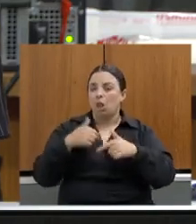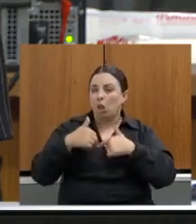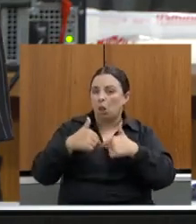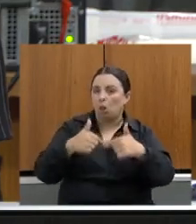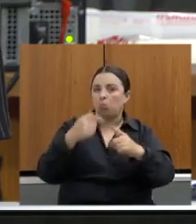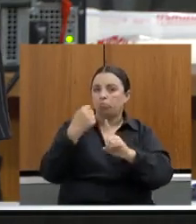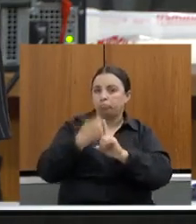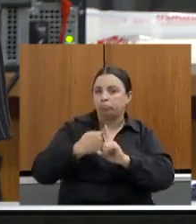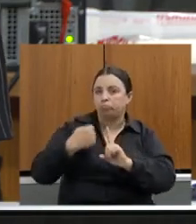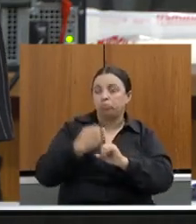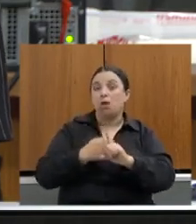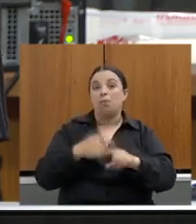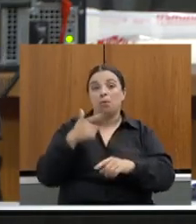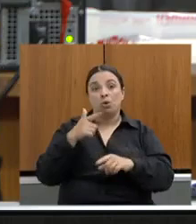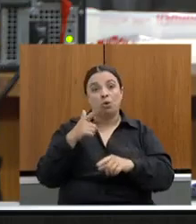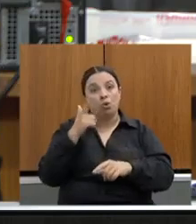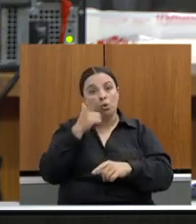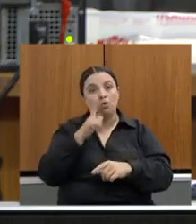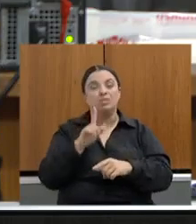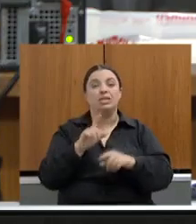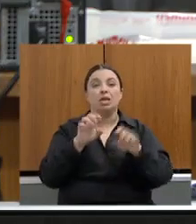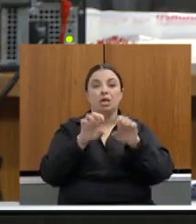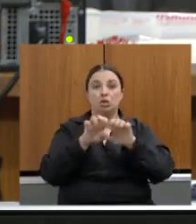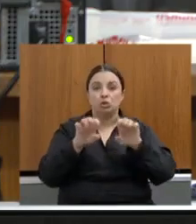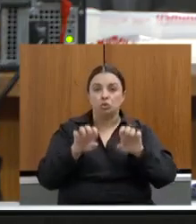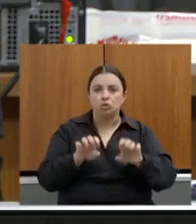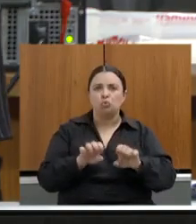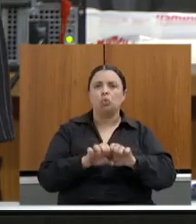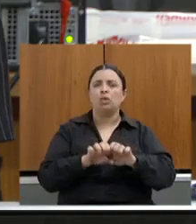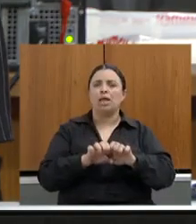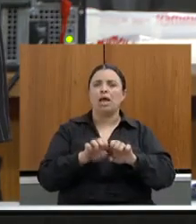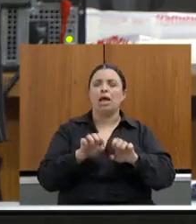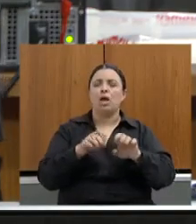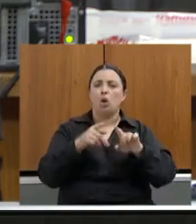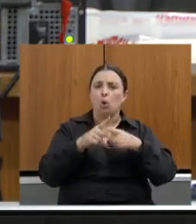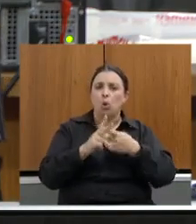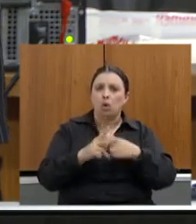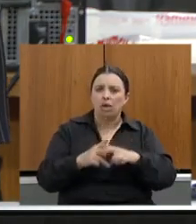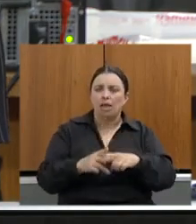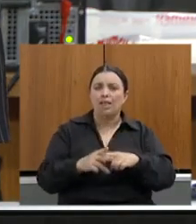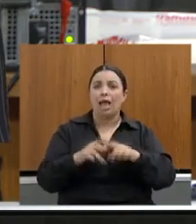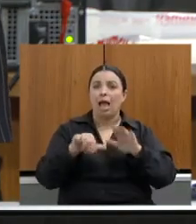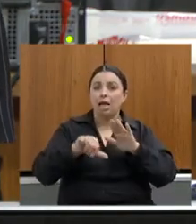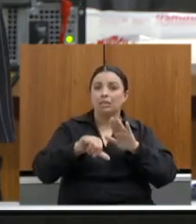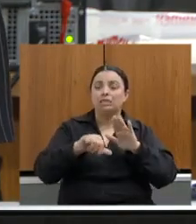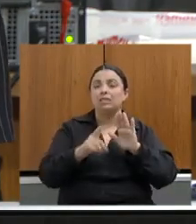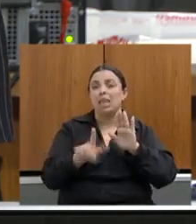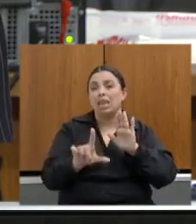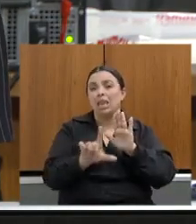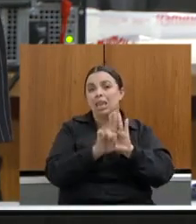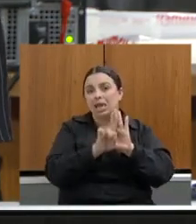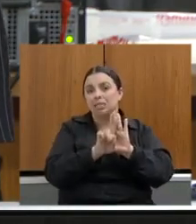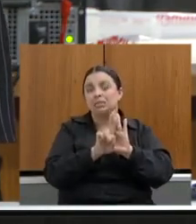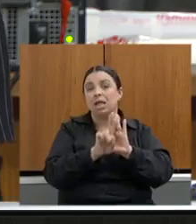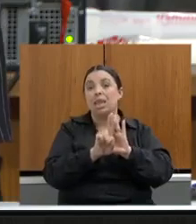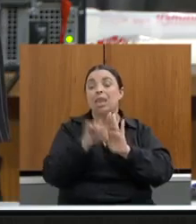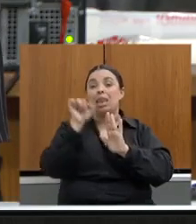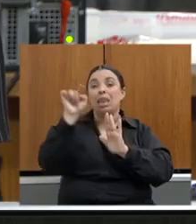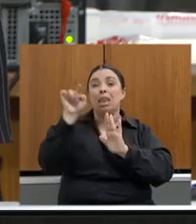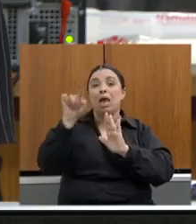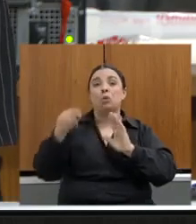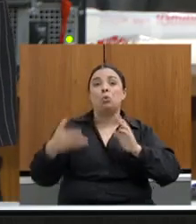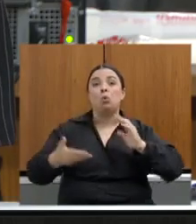né organizacional das nossas leis e do criminais do congresso nacional esses anos diz com